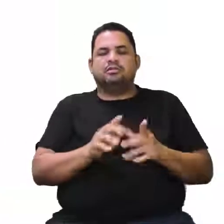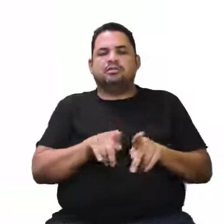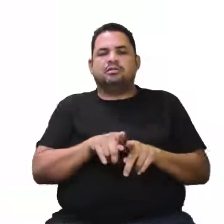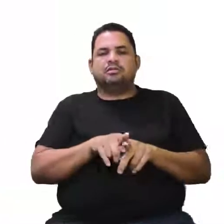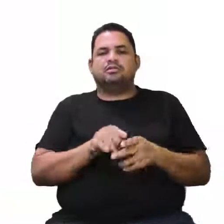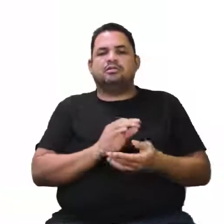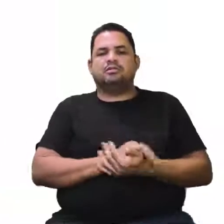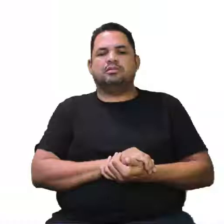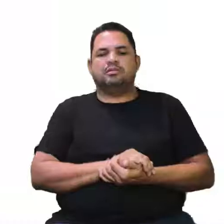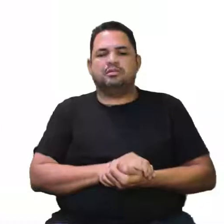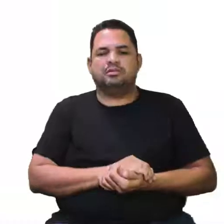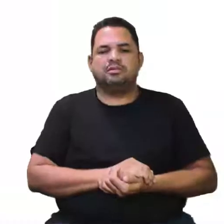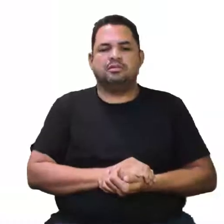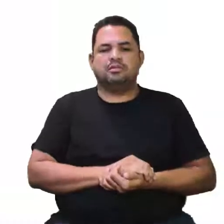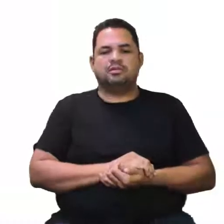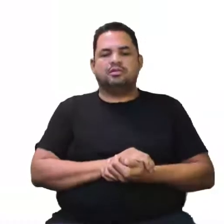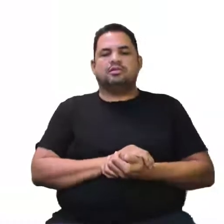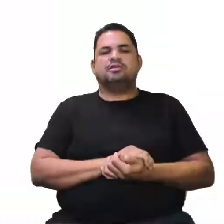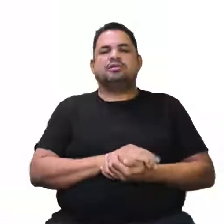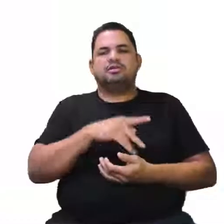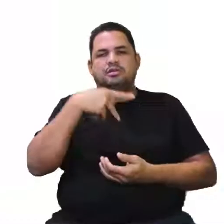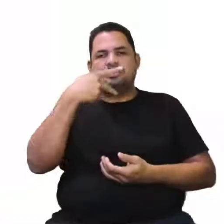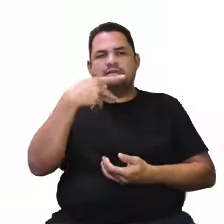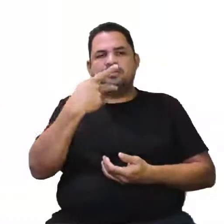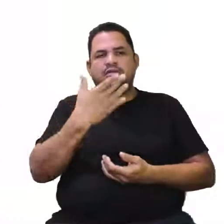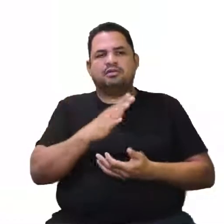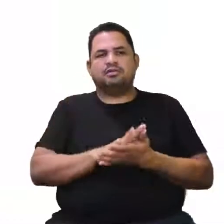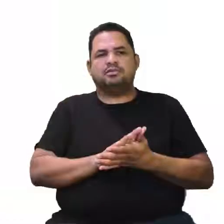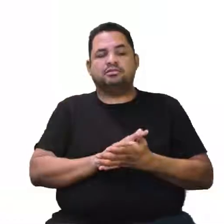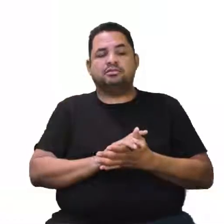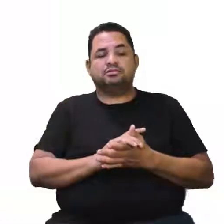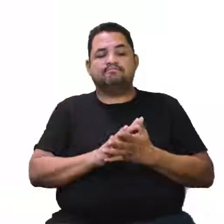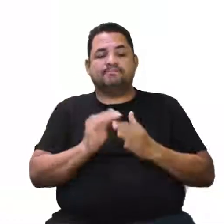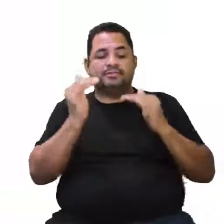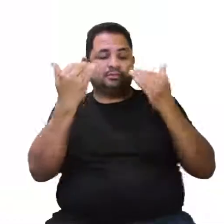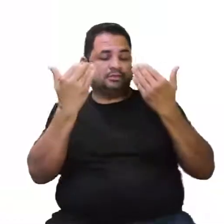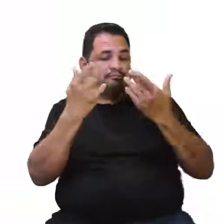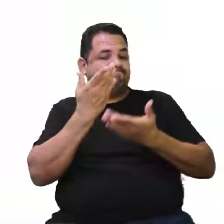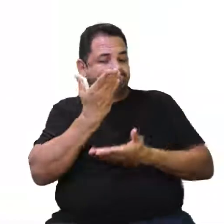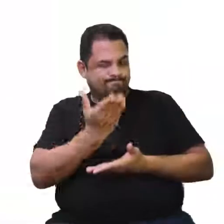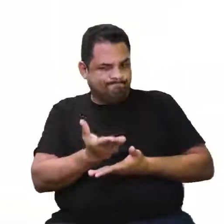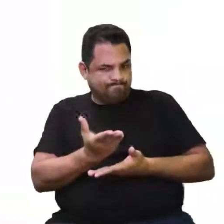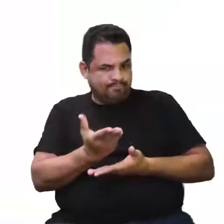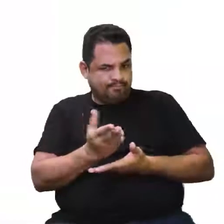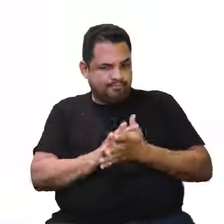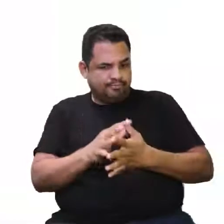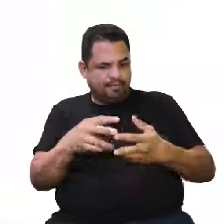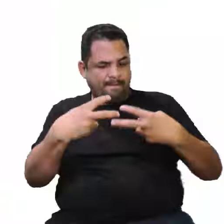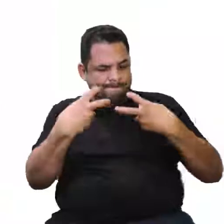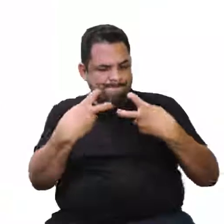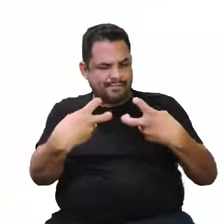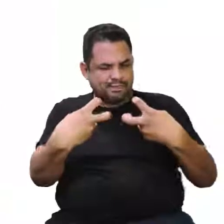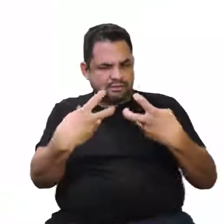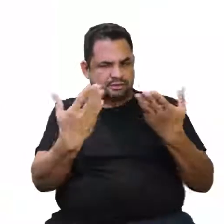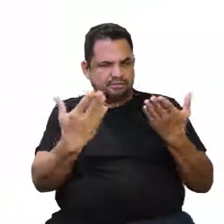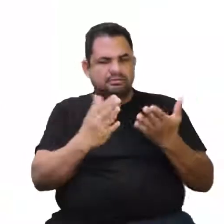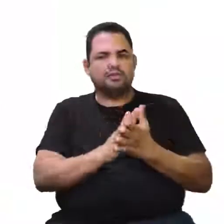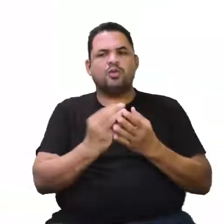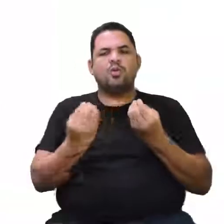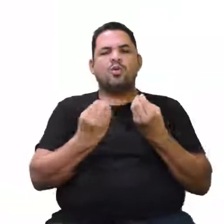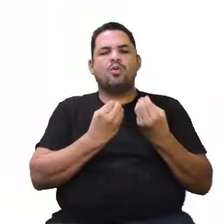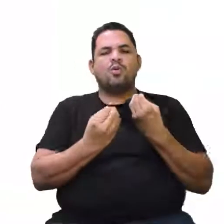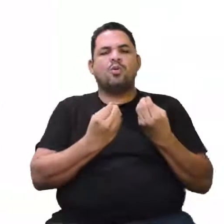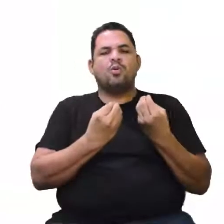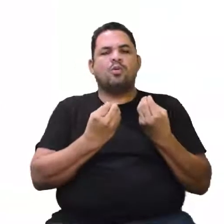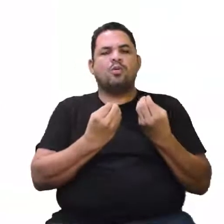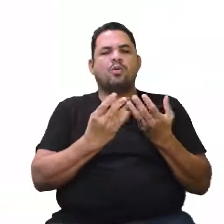também, tá? Então a gente fala aqui, faz um alerta para que você perceba, né? Como que